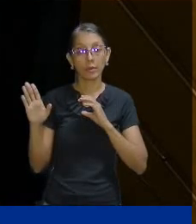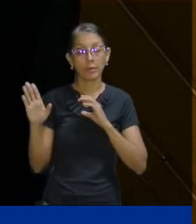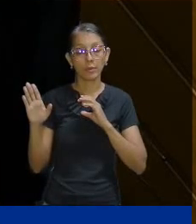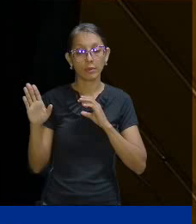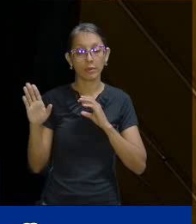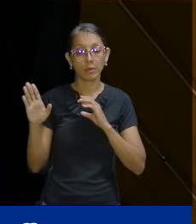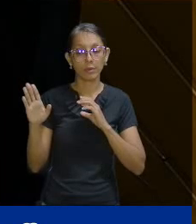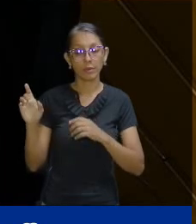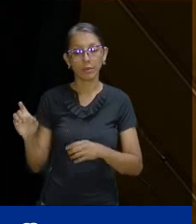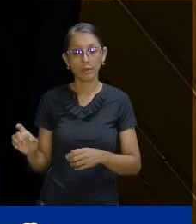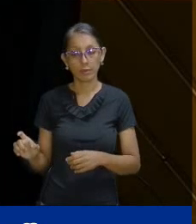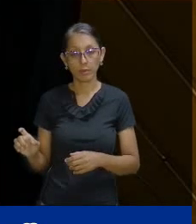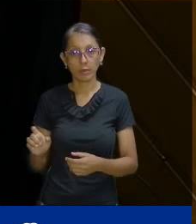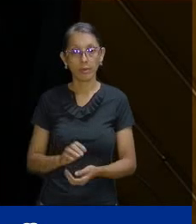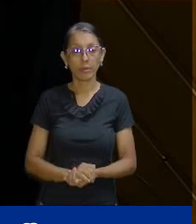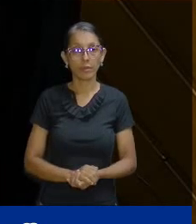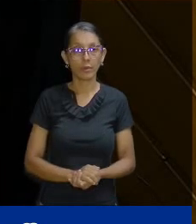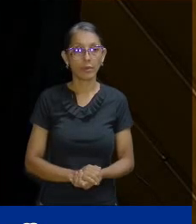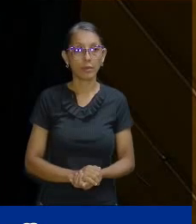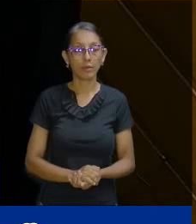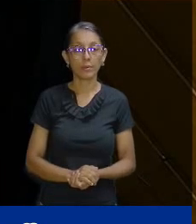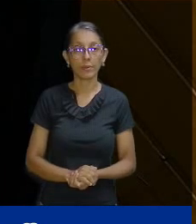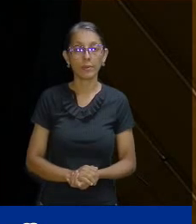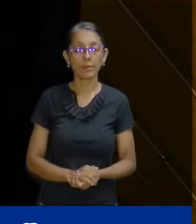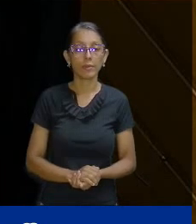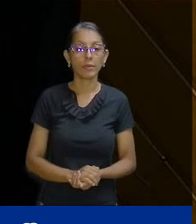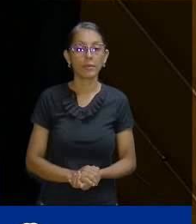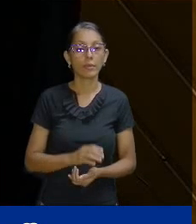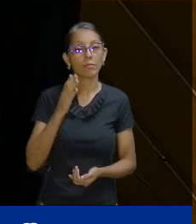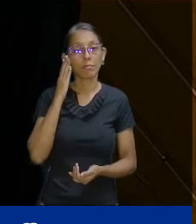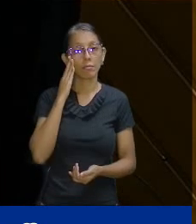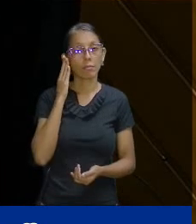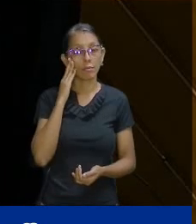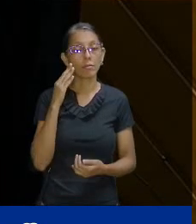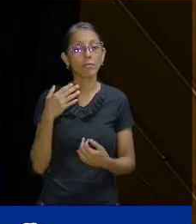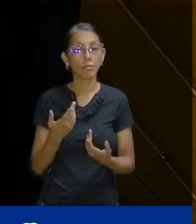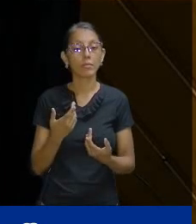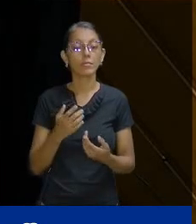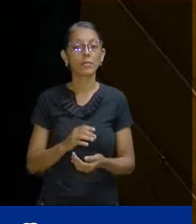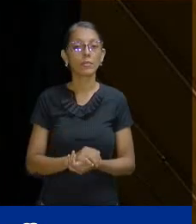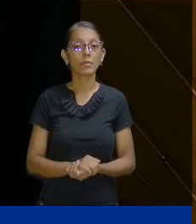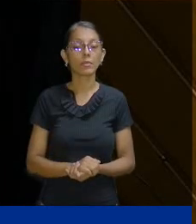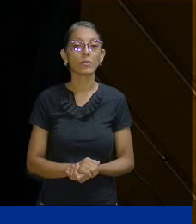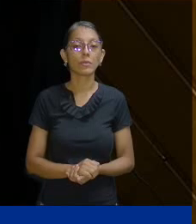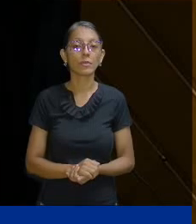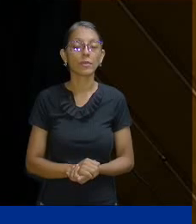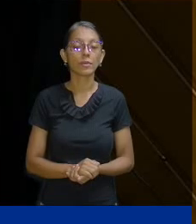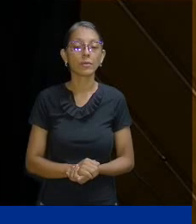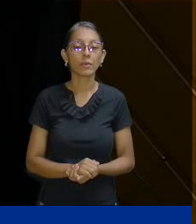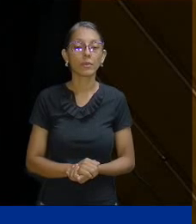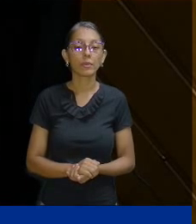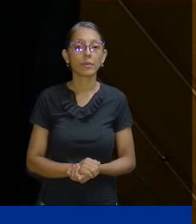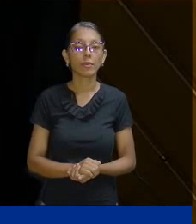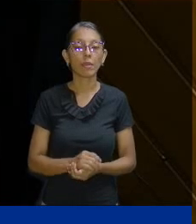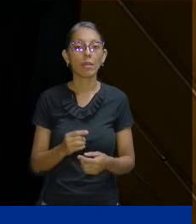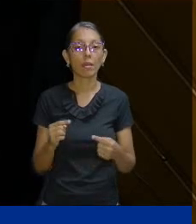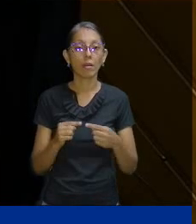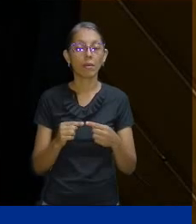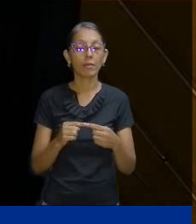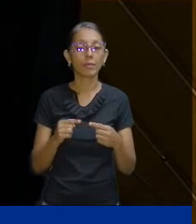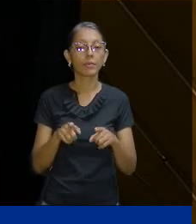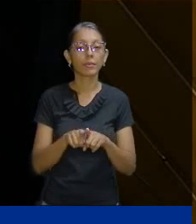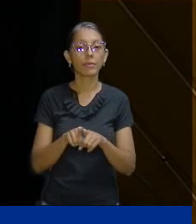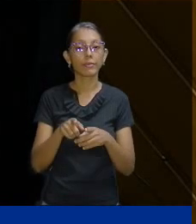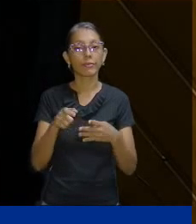ciência e anuiu as condutas imputadas nos termos da resolução da jurisprudência do TSE. Cito